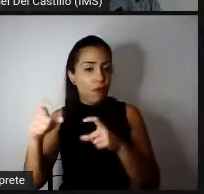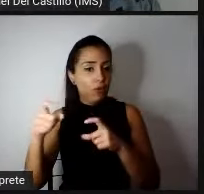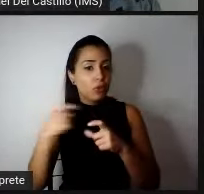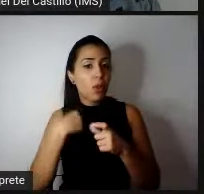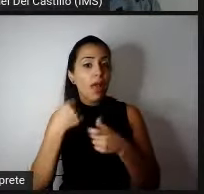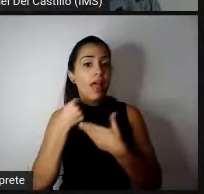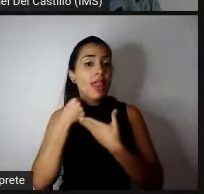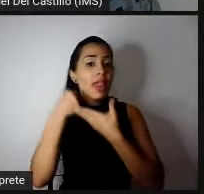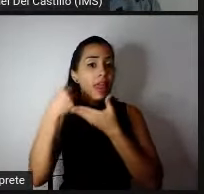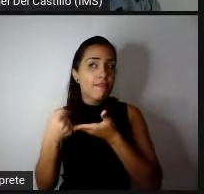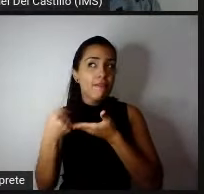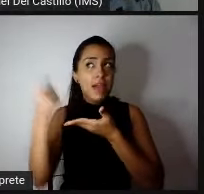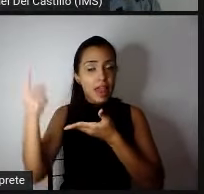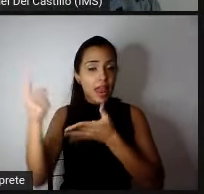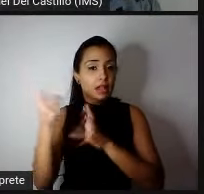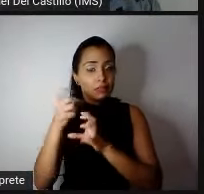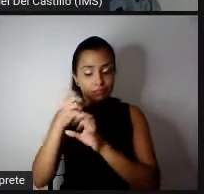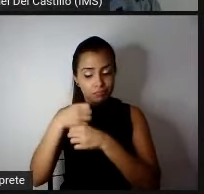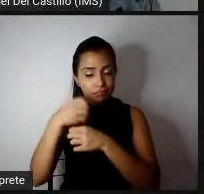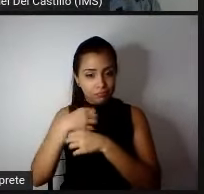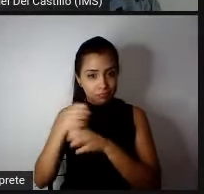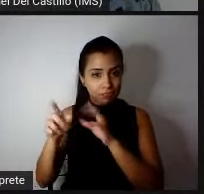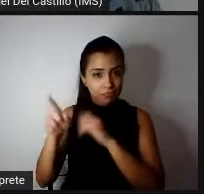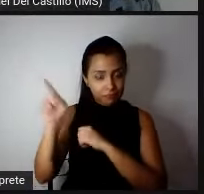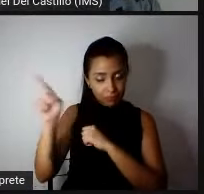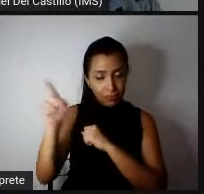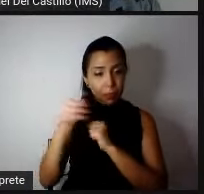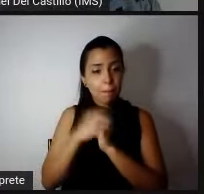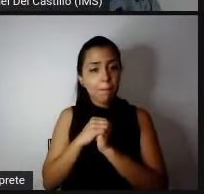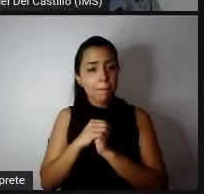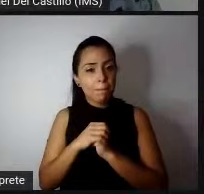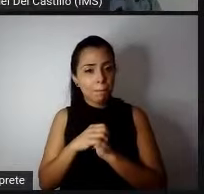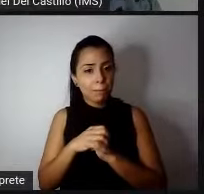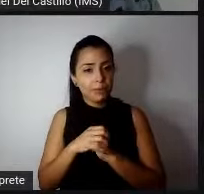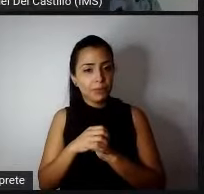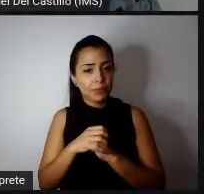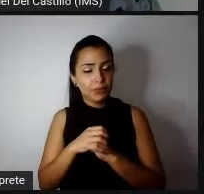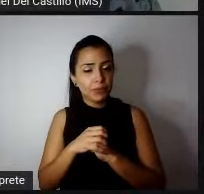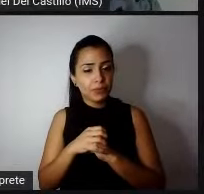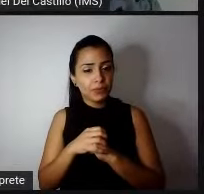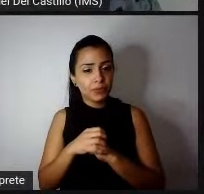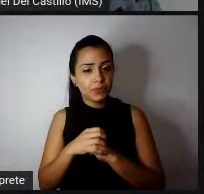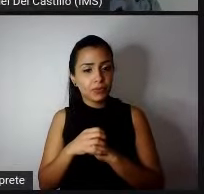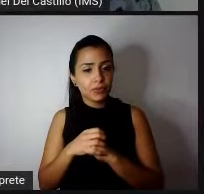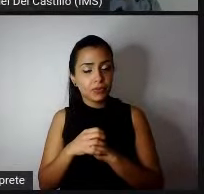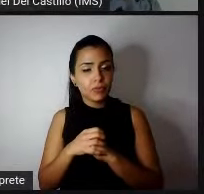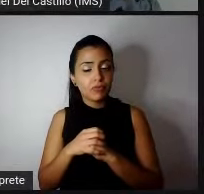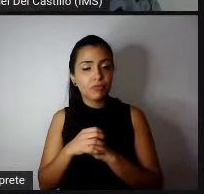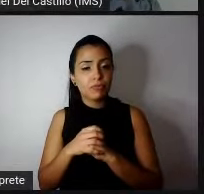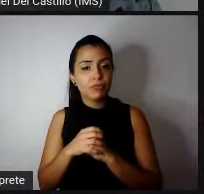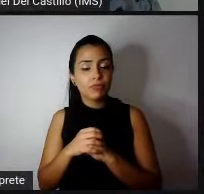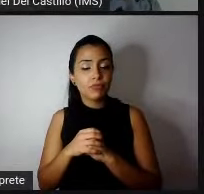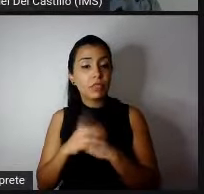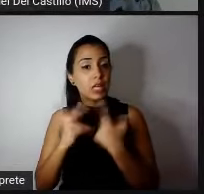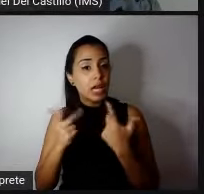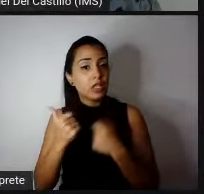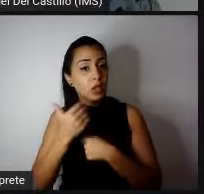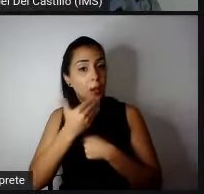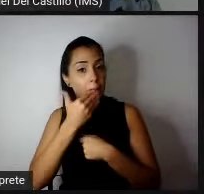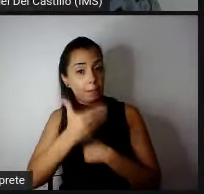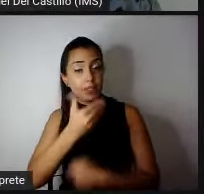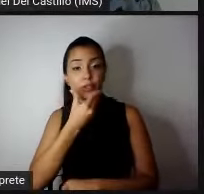laboratório do Silvio Pignatti, e com o Fernando, a